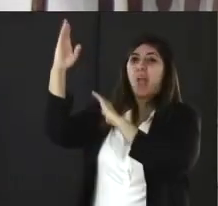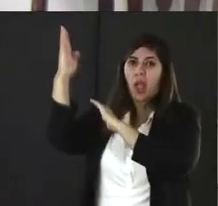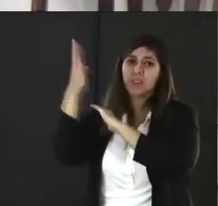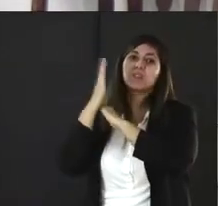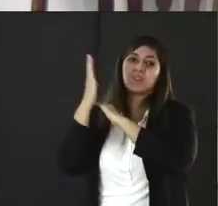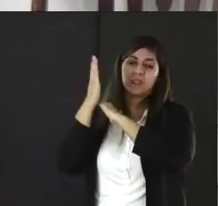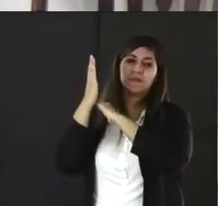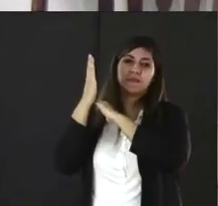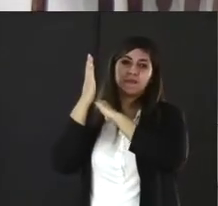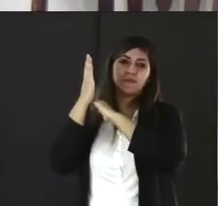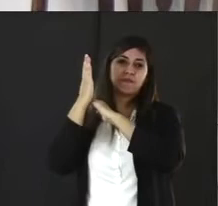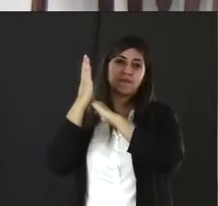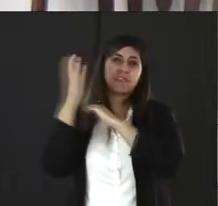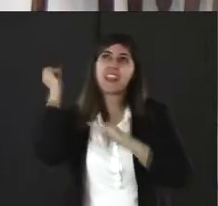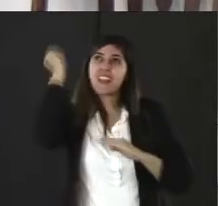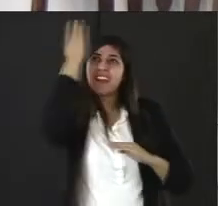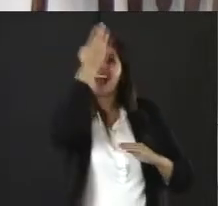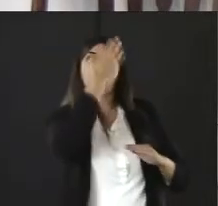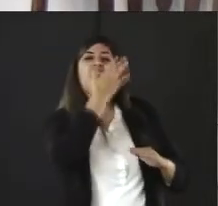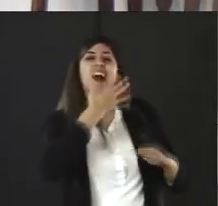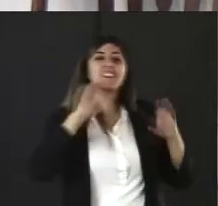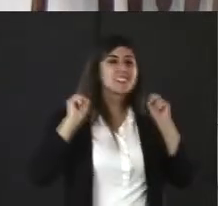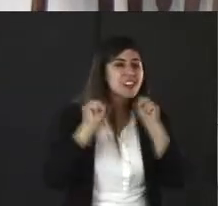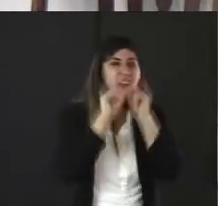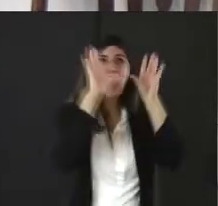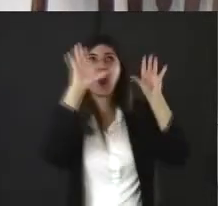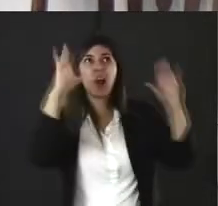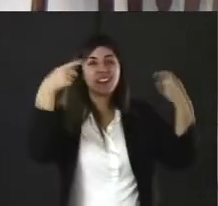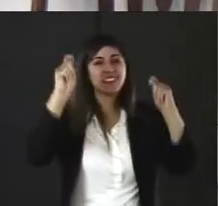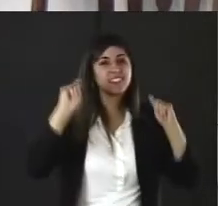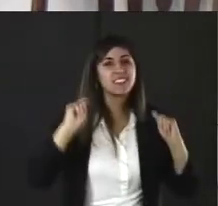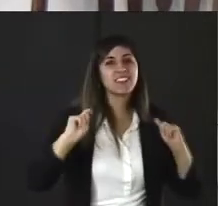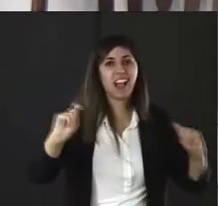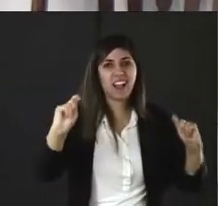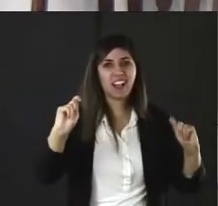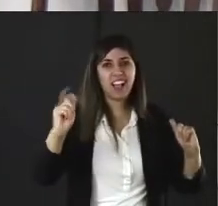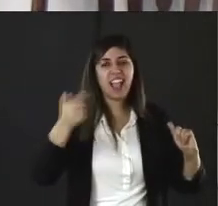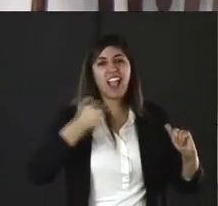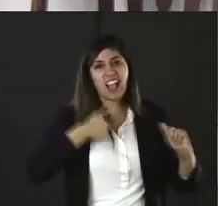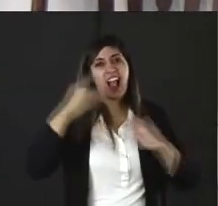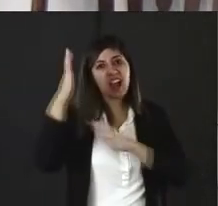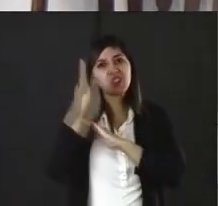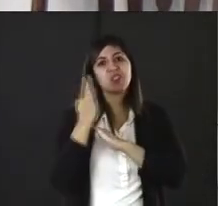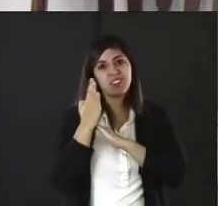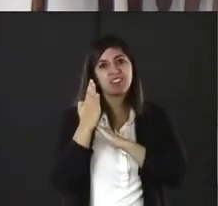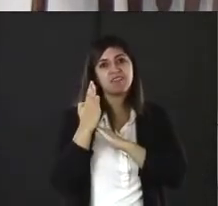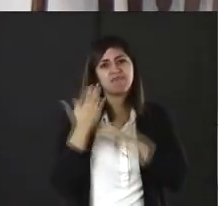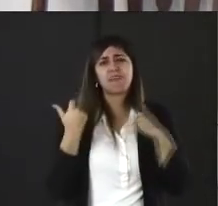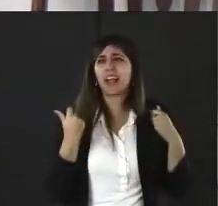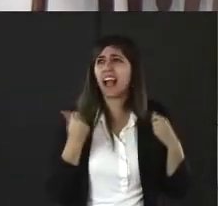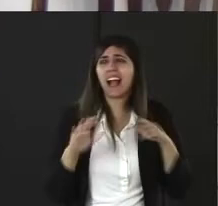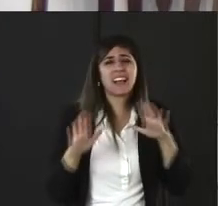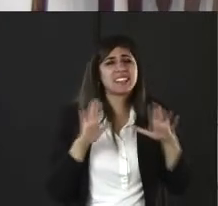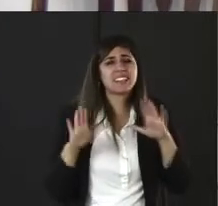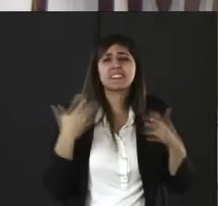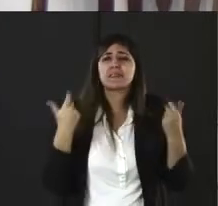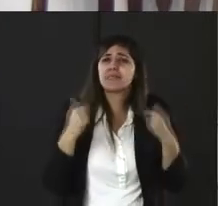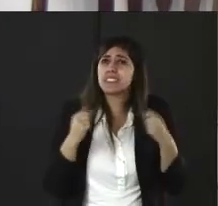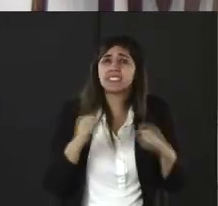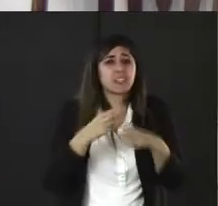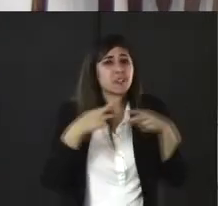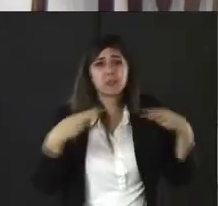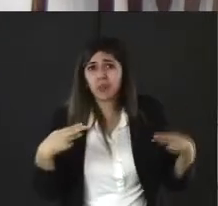disponível na glória de deus para suprir a mim nessa necessidade terrível que eu estou